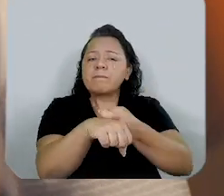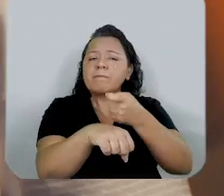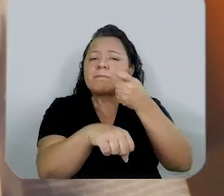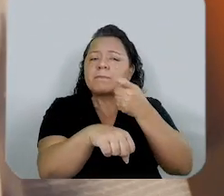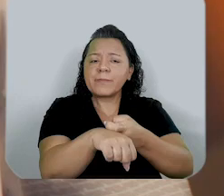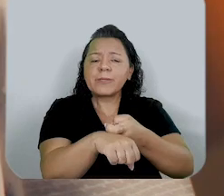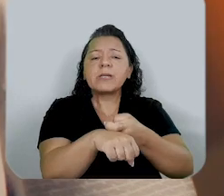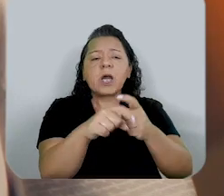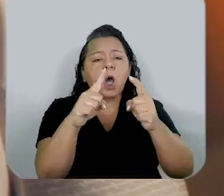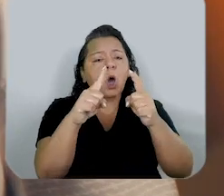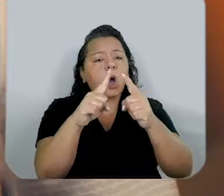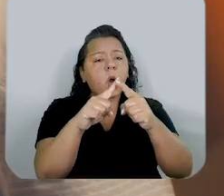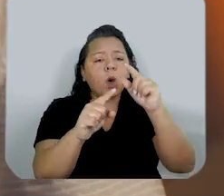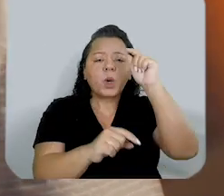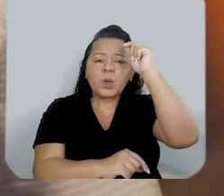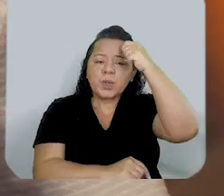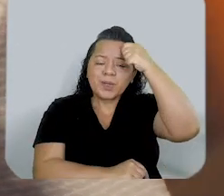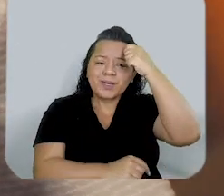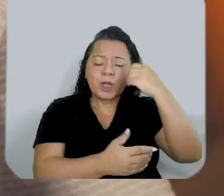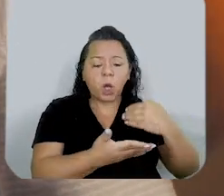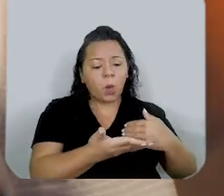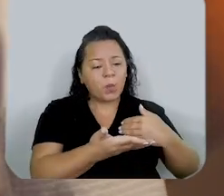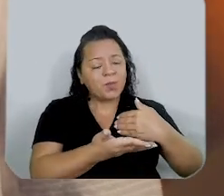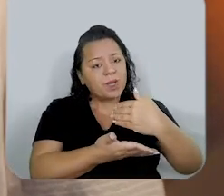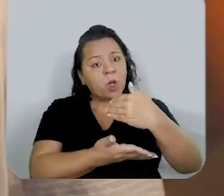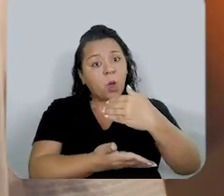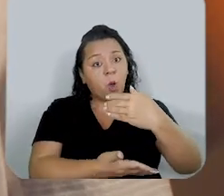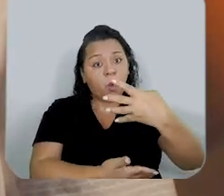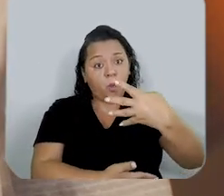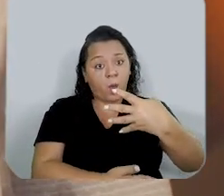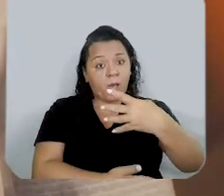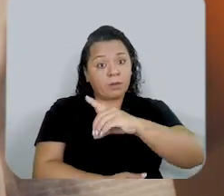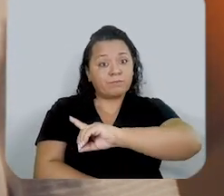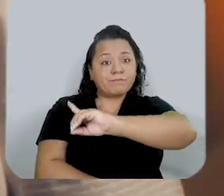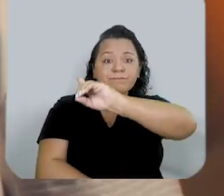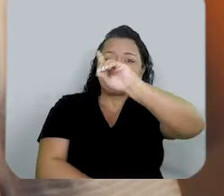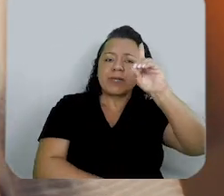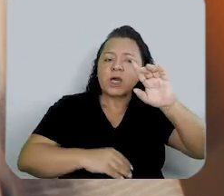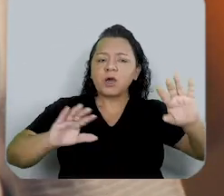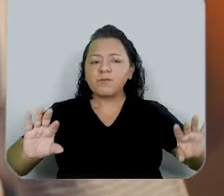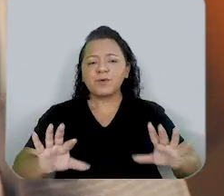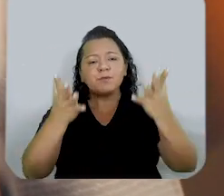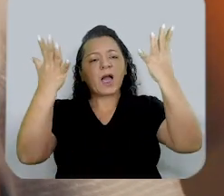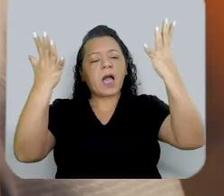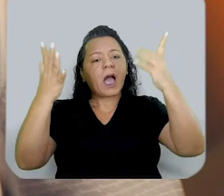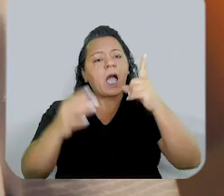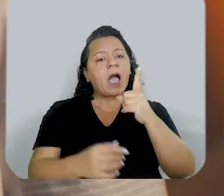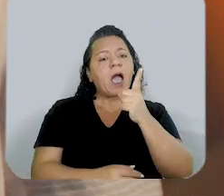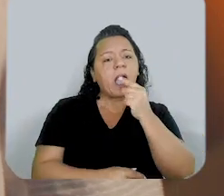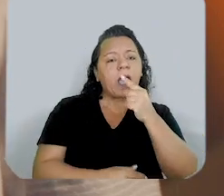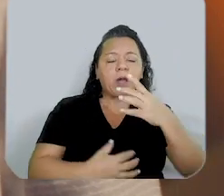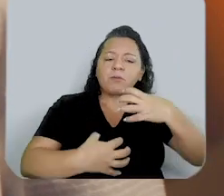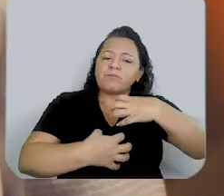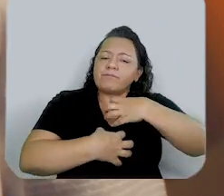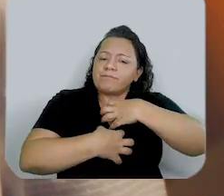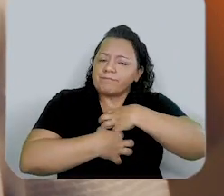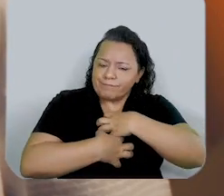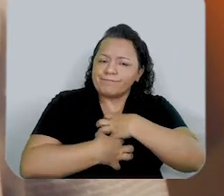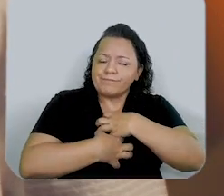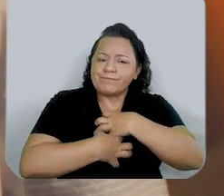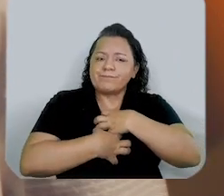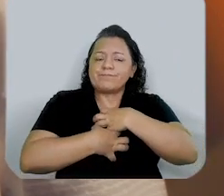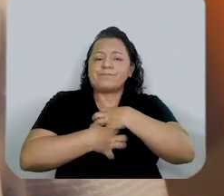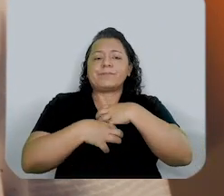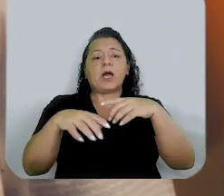negro. Começo o quarto dia de festival Águas que Me Tocam com um trecho da obra do poema